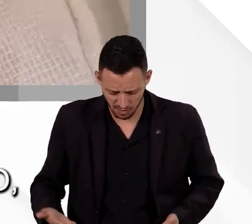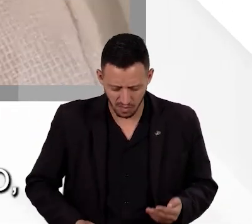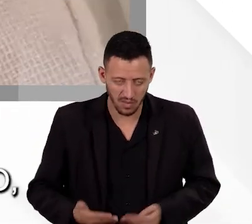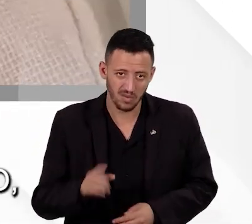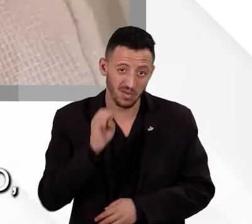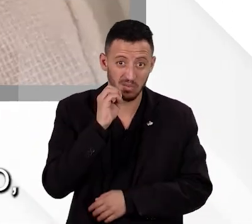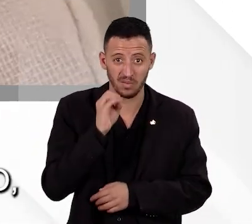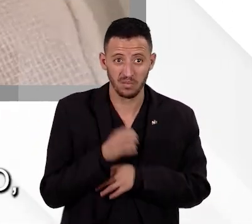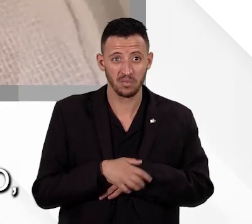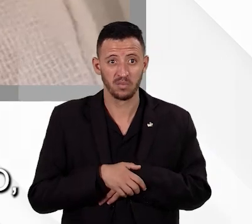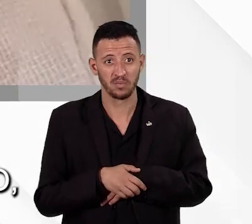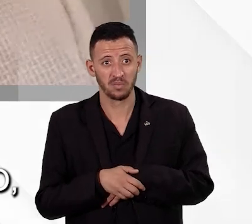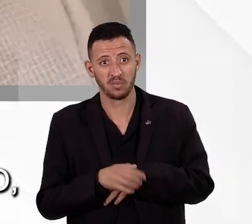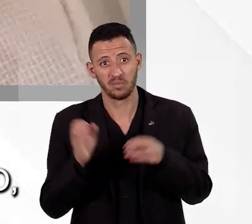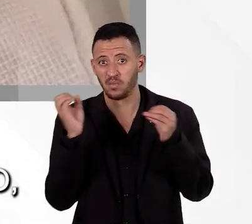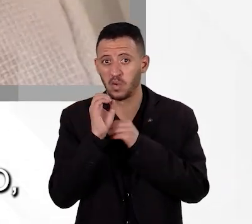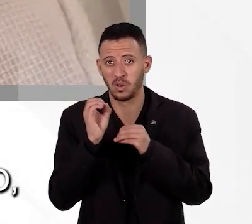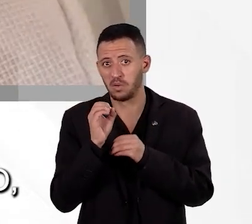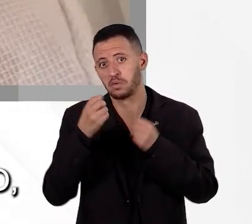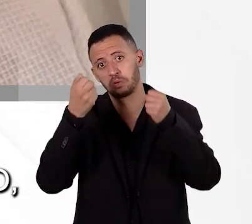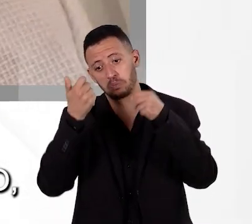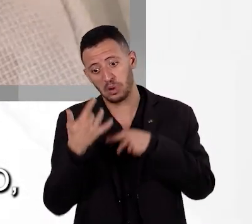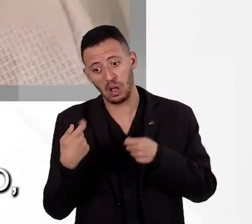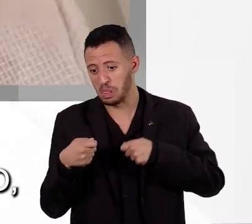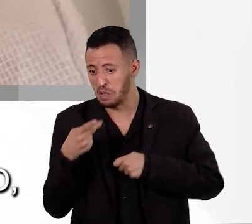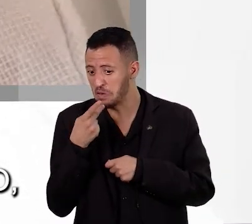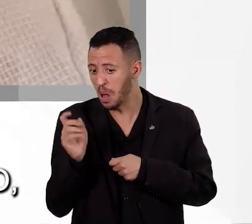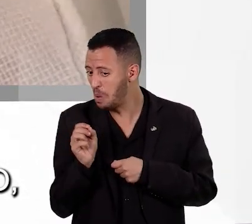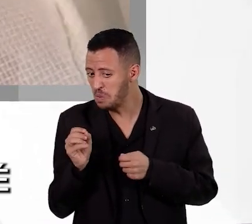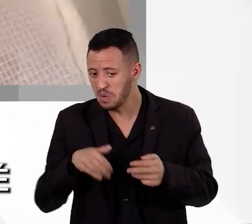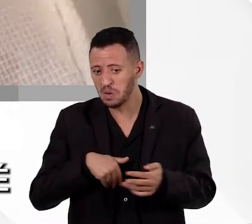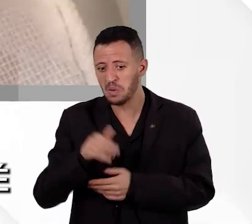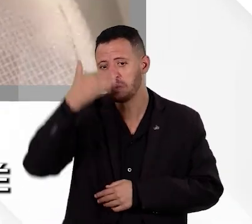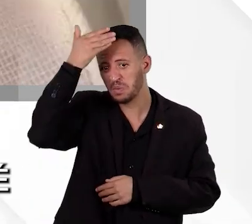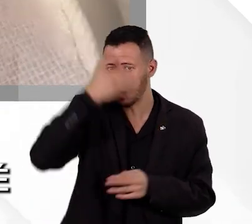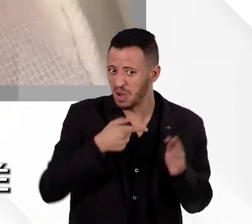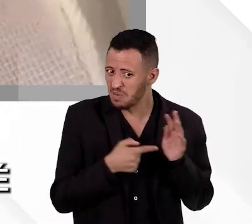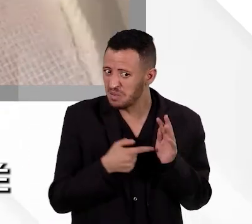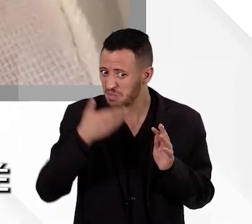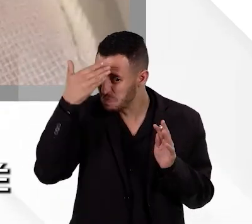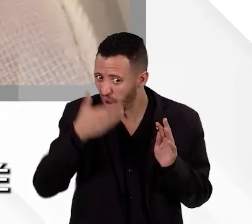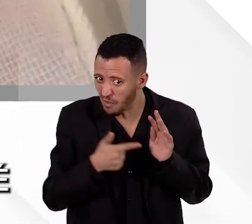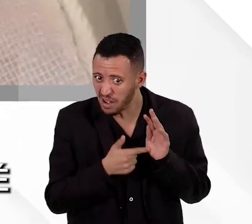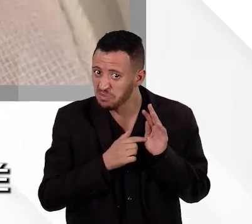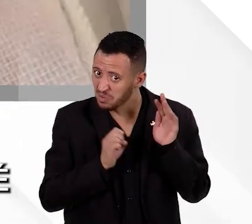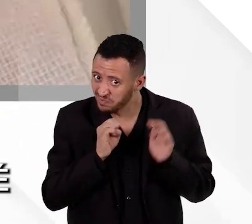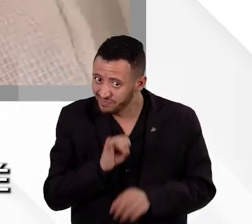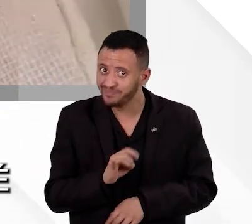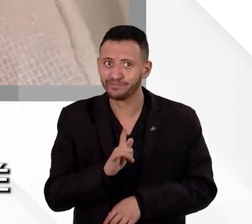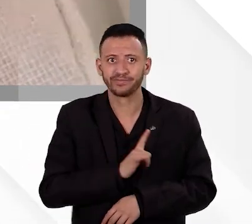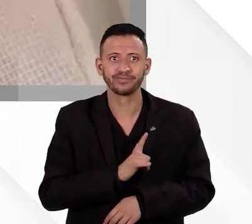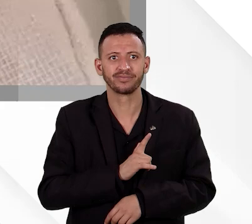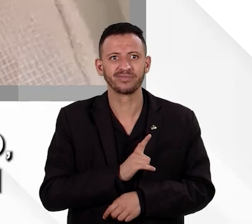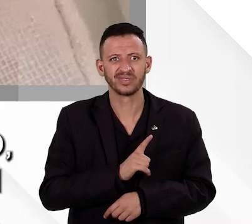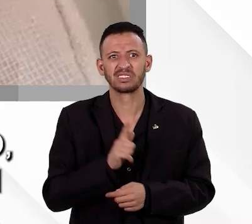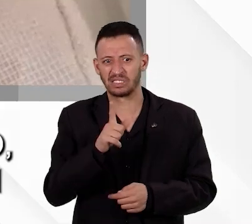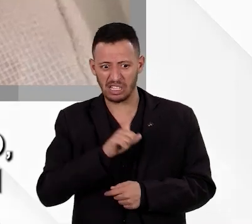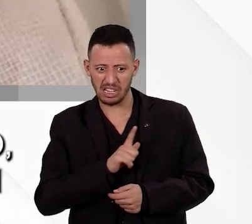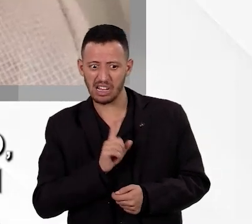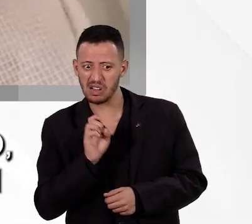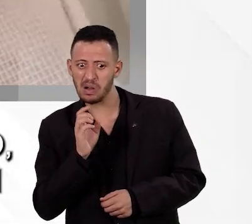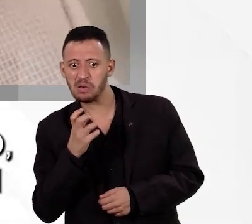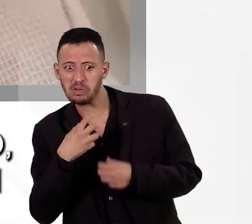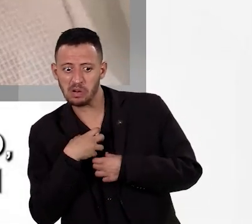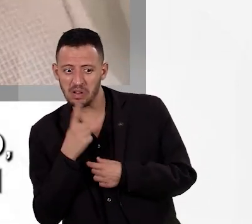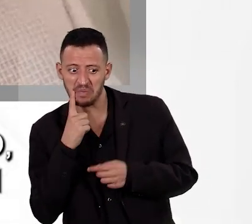qualquer empregado ou empregada sem justo motivo, sendo comprovado que essa dispensa, na verdade, teve um